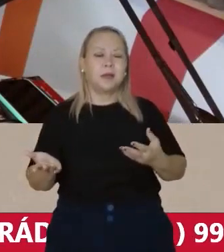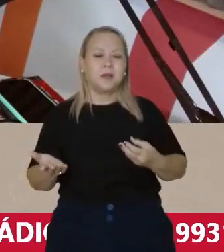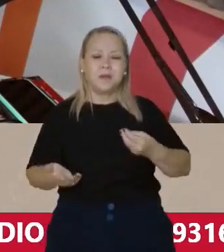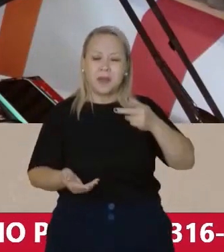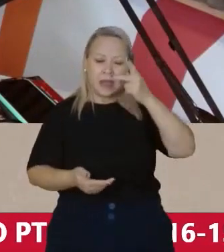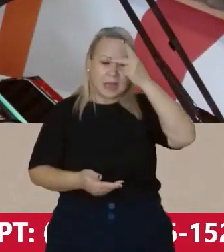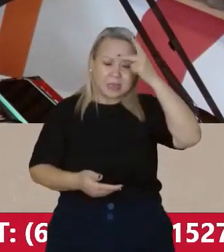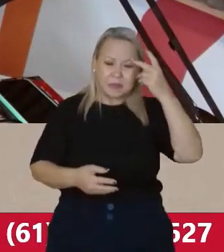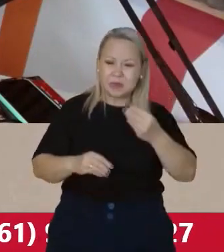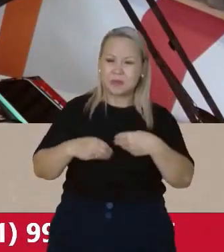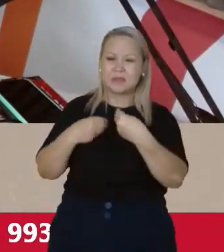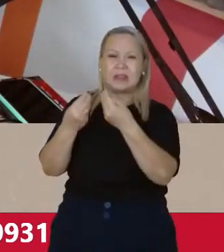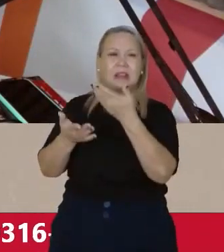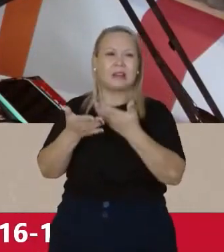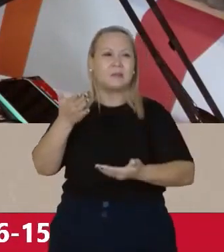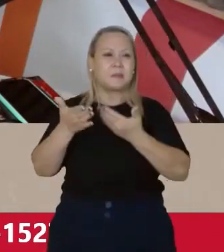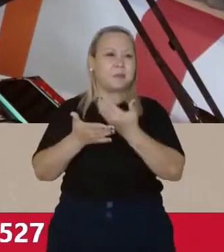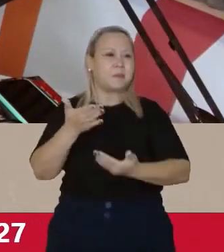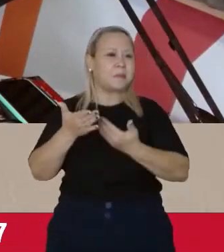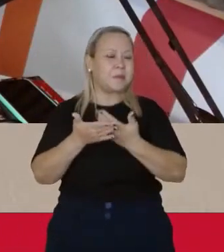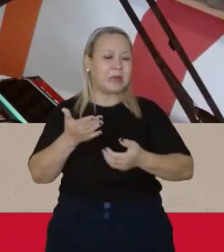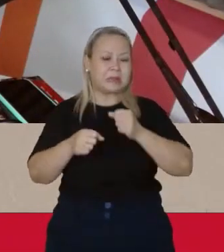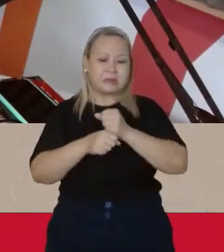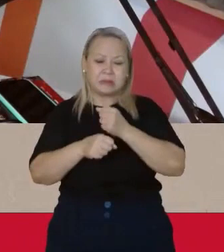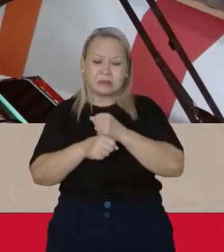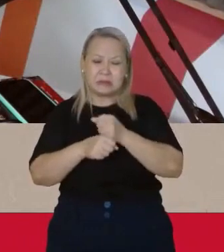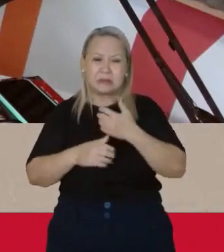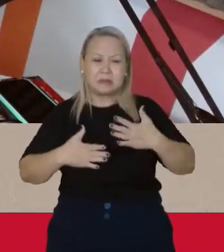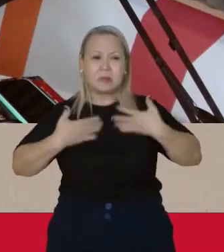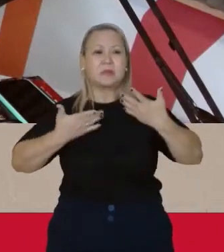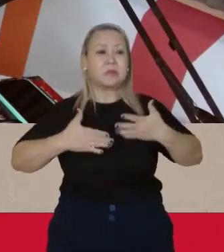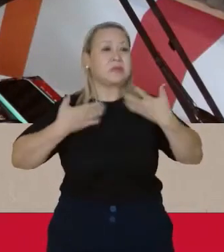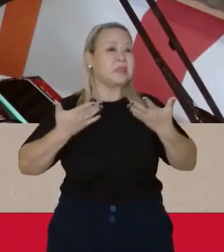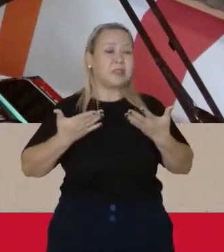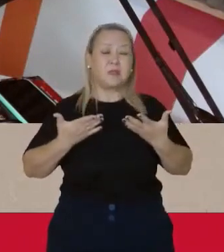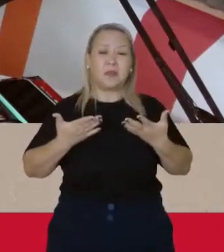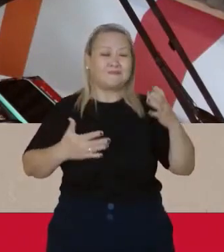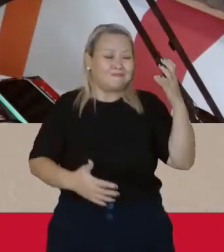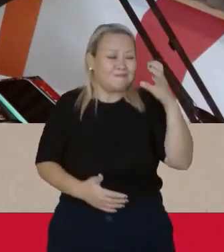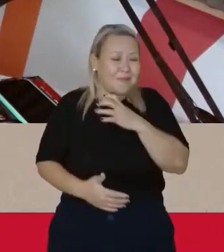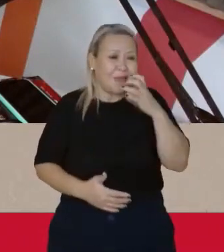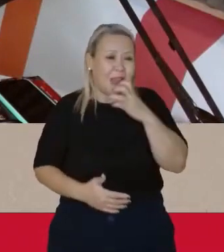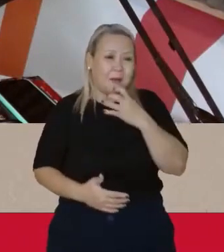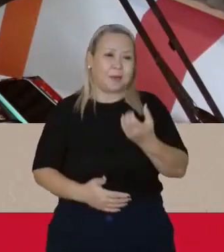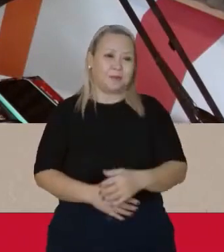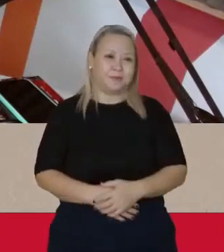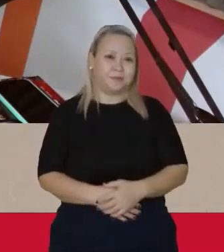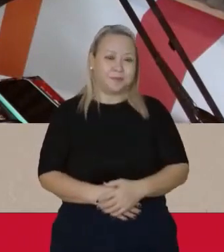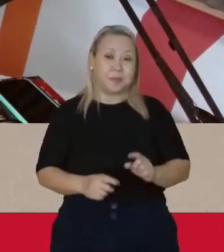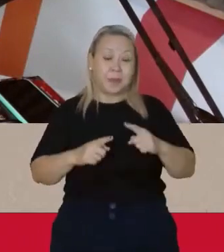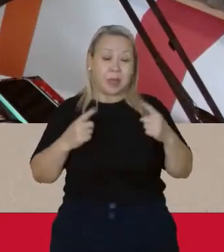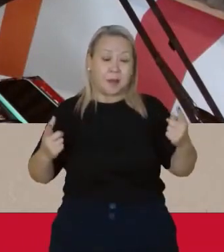entregando, perdendo. O impacto foi fulminante. Mas